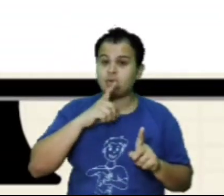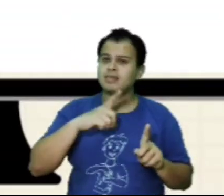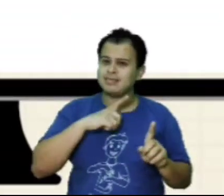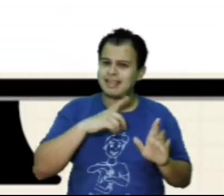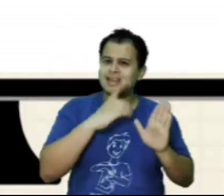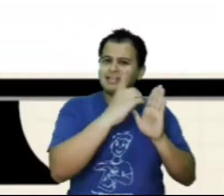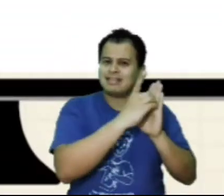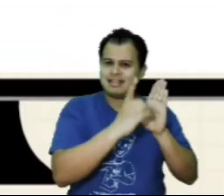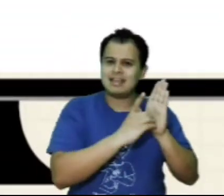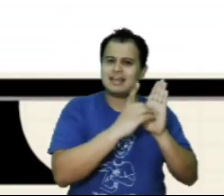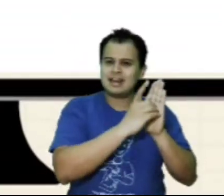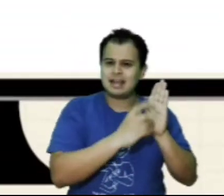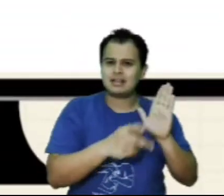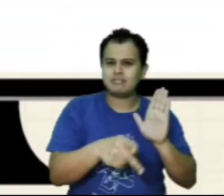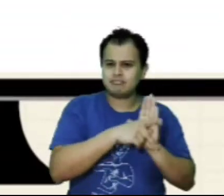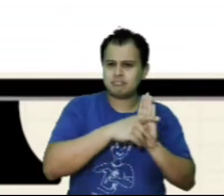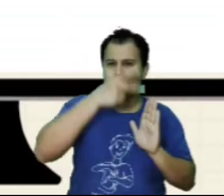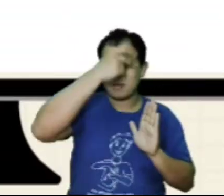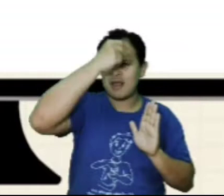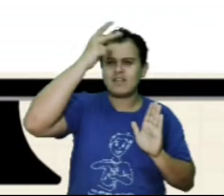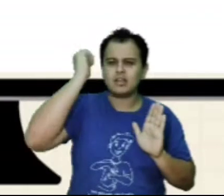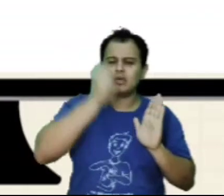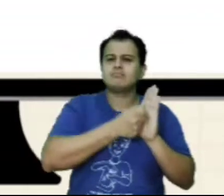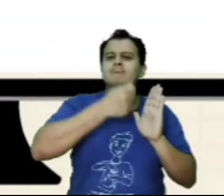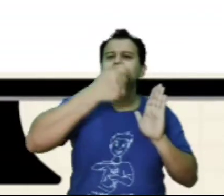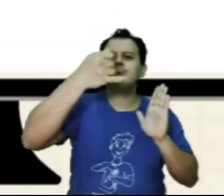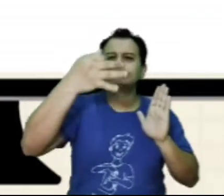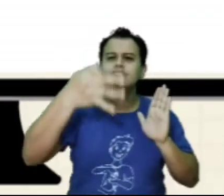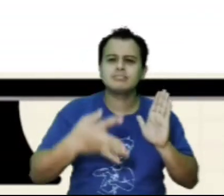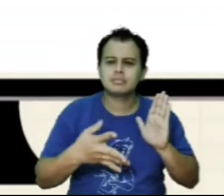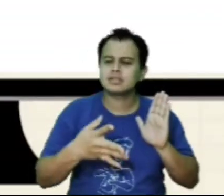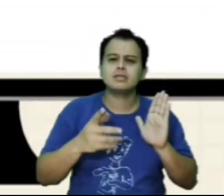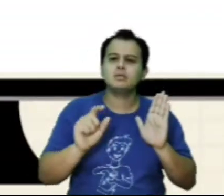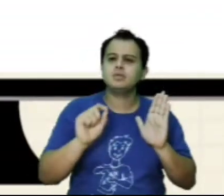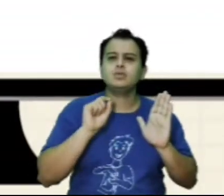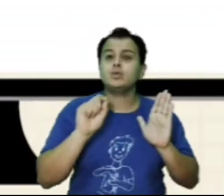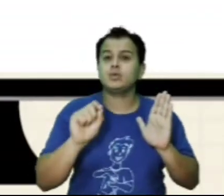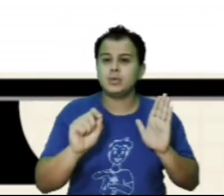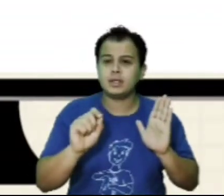o 17568, falando do retorno